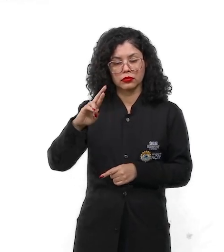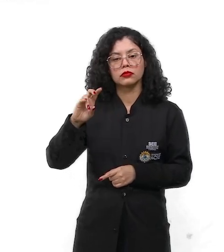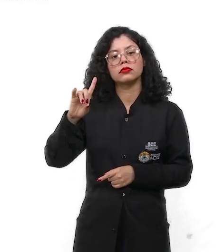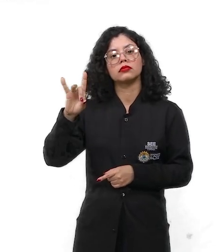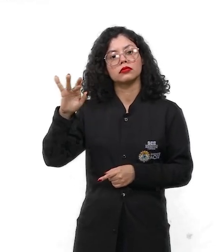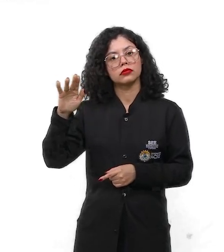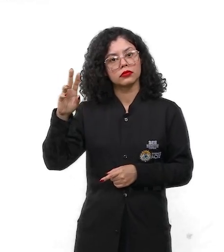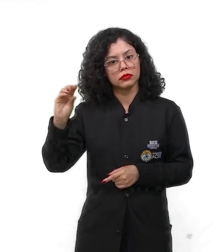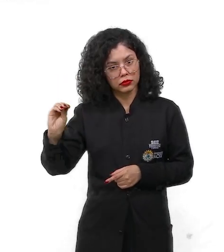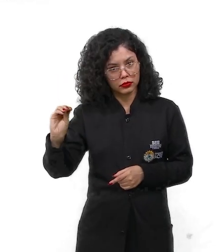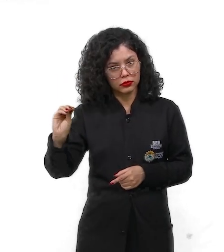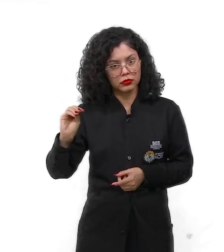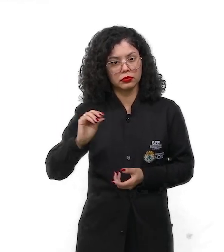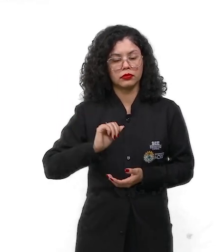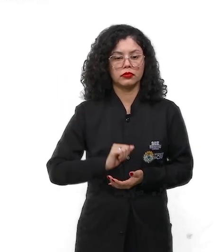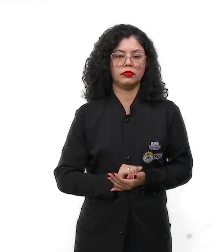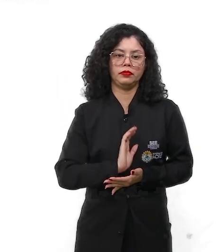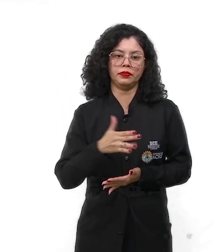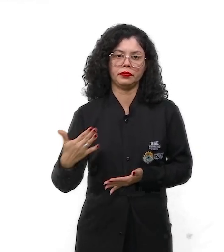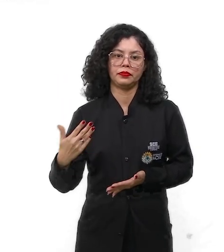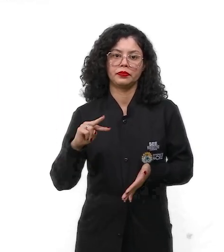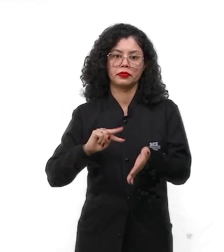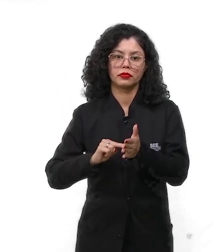quando você